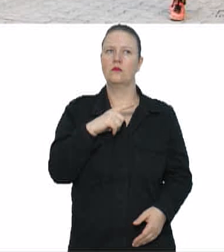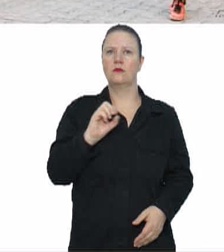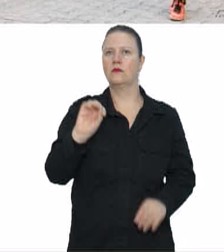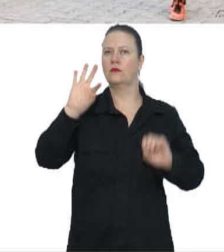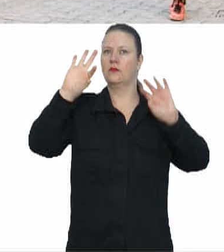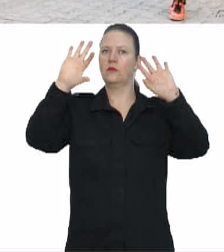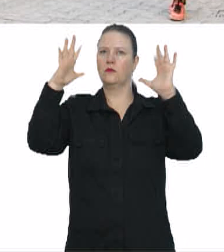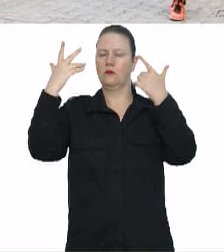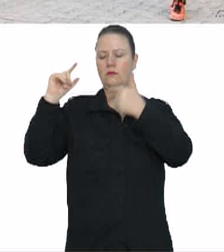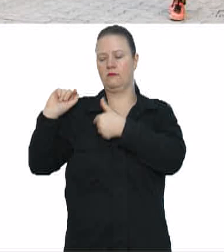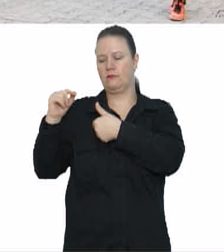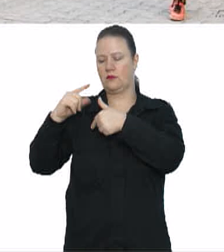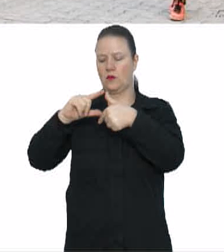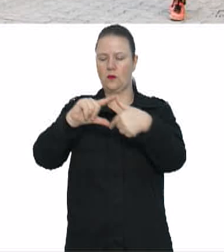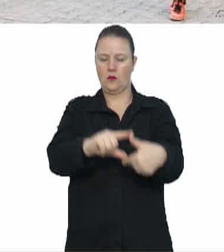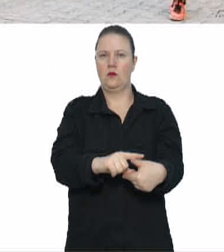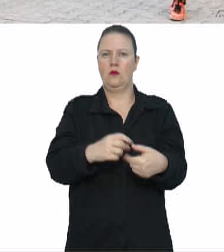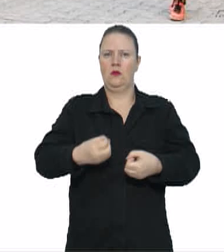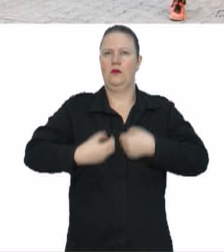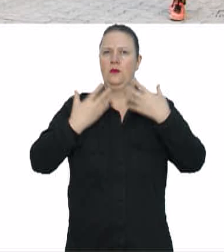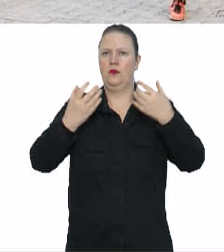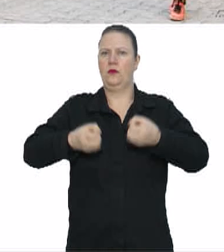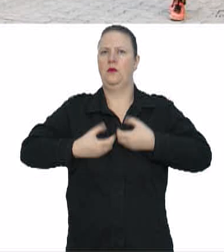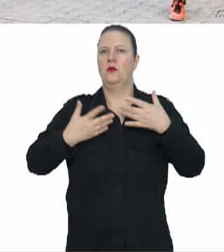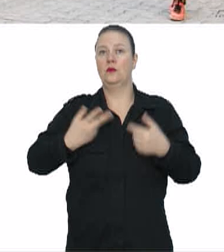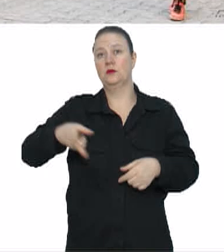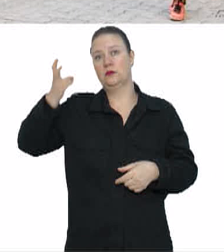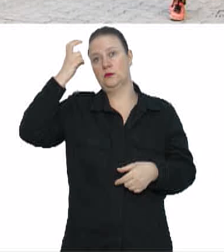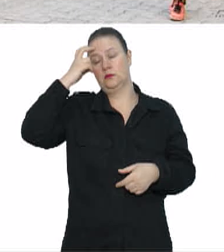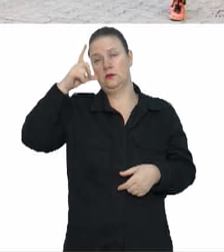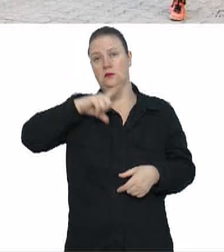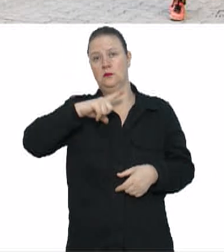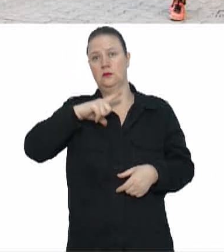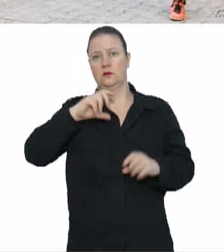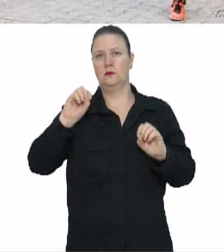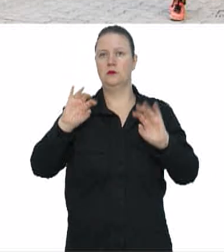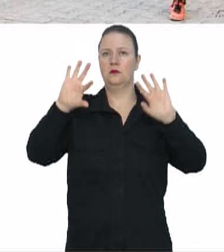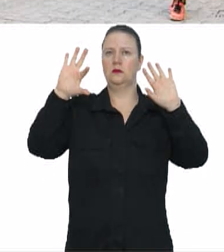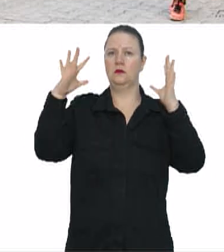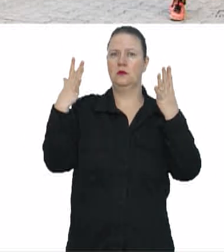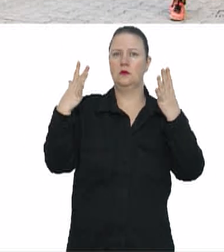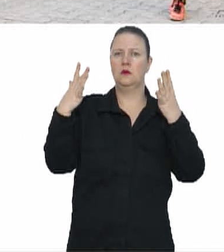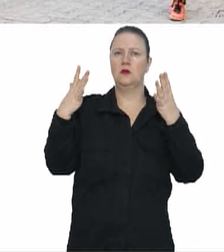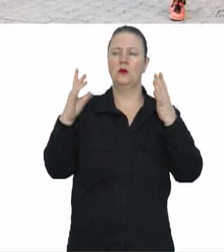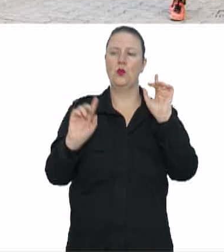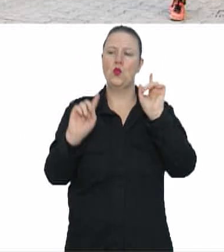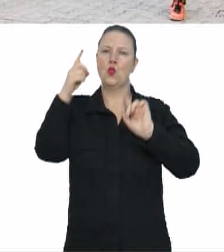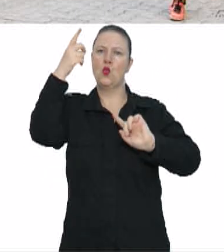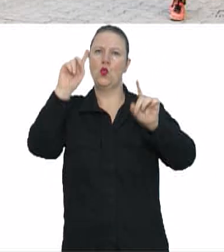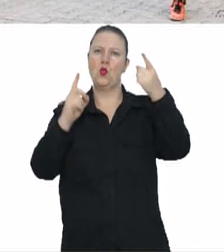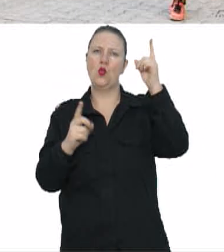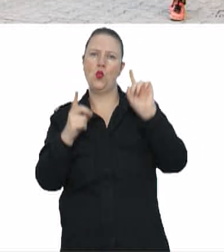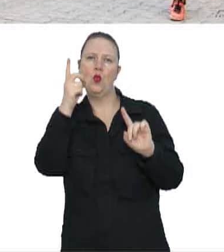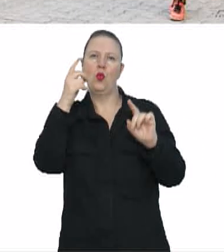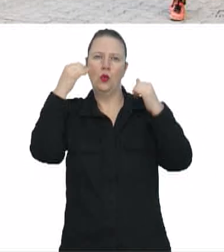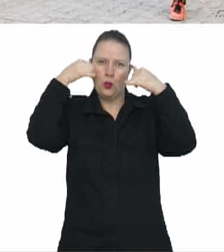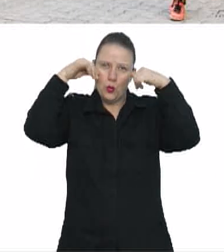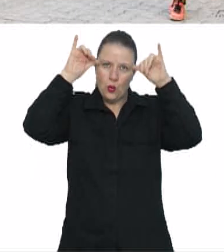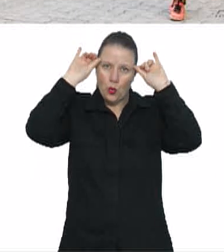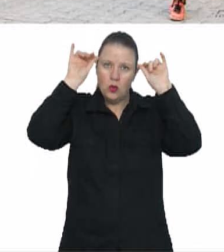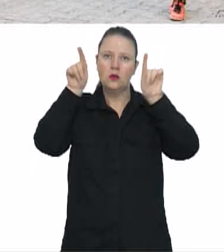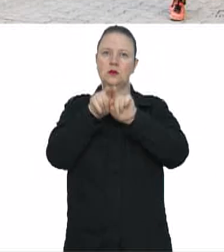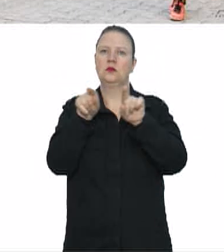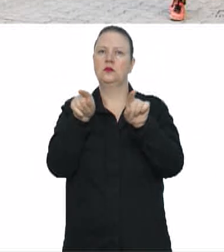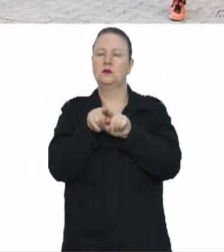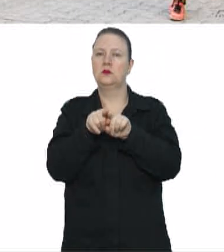festas tradicionais que expressam a cultura, nós vamos ter festa do Divino, carnaval, Bumba Meu Boi, a festa do